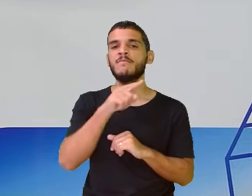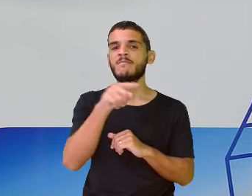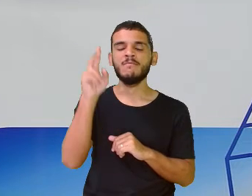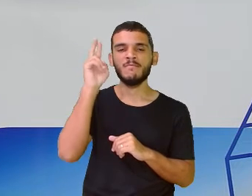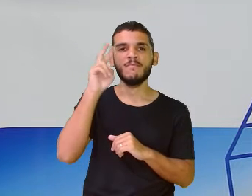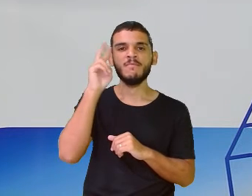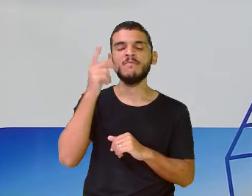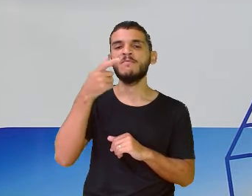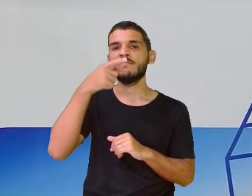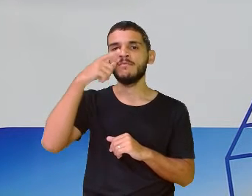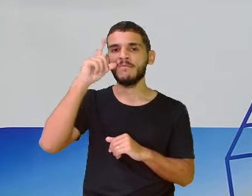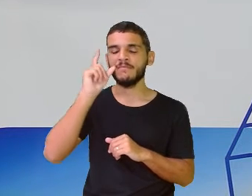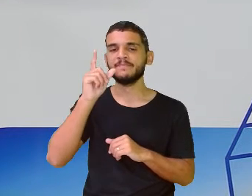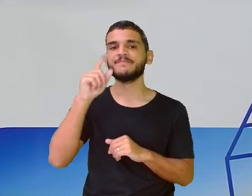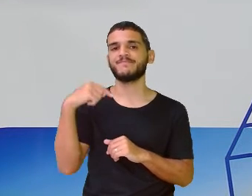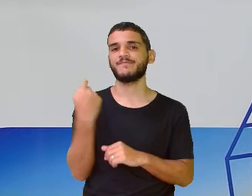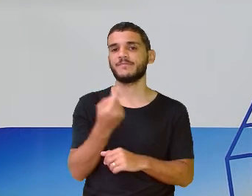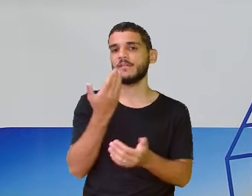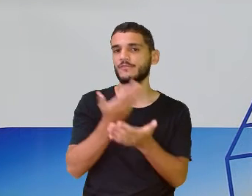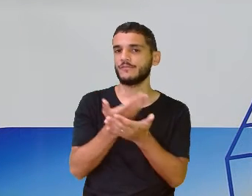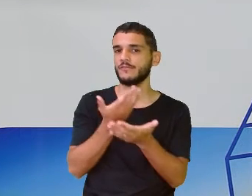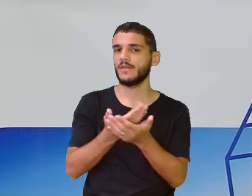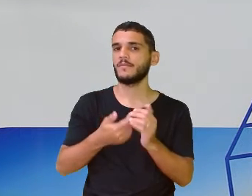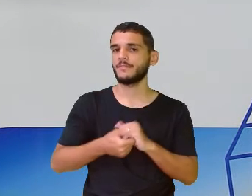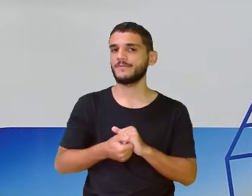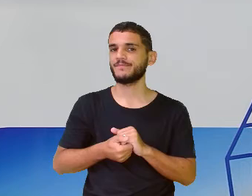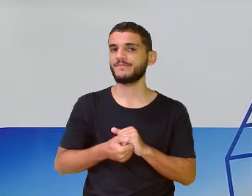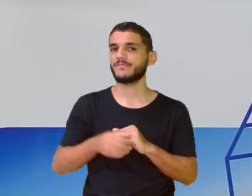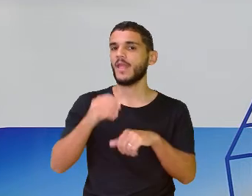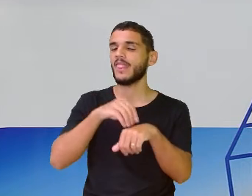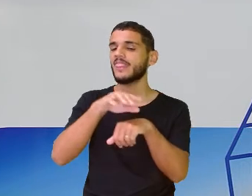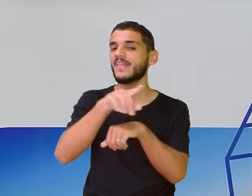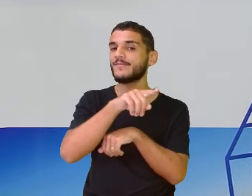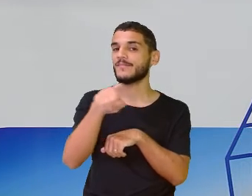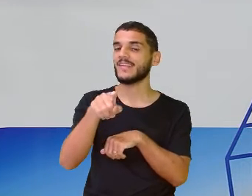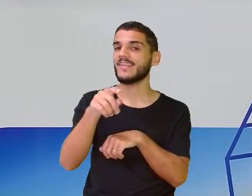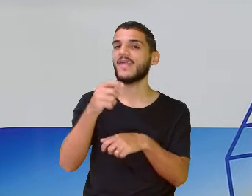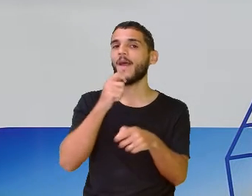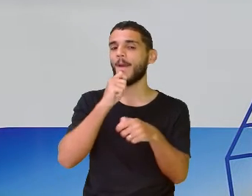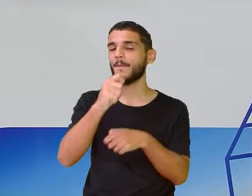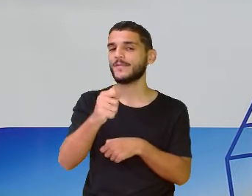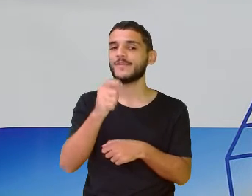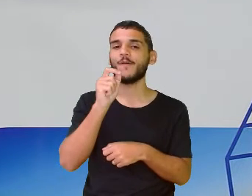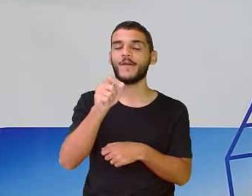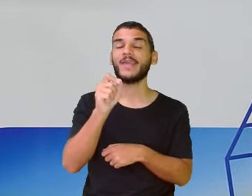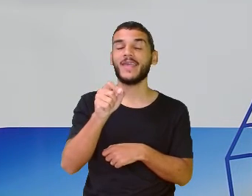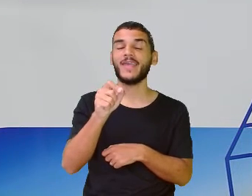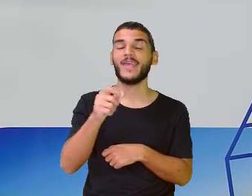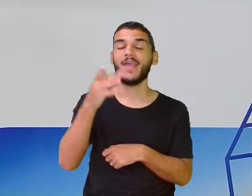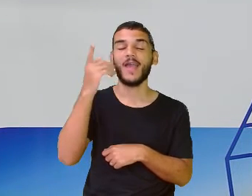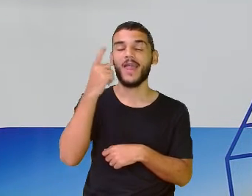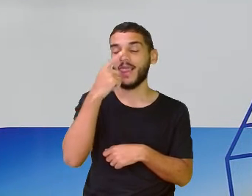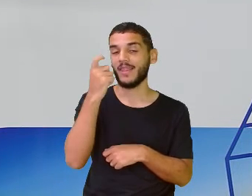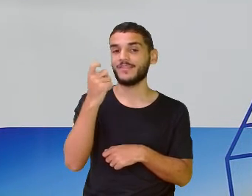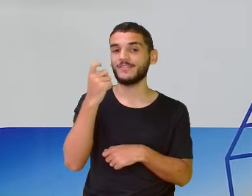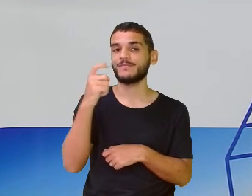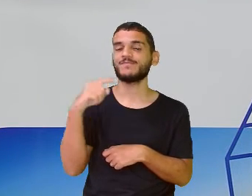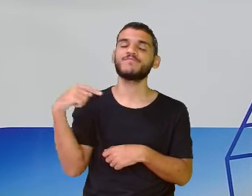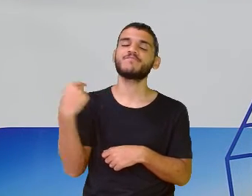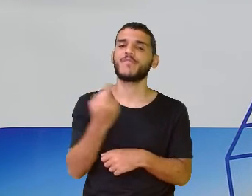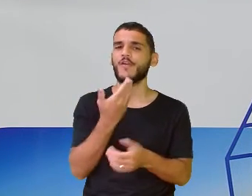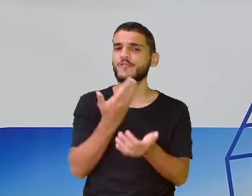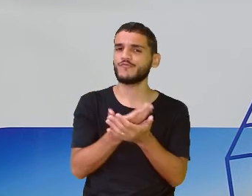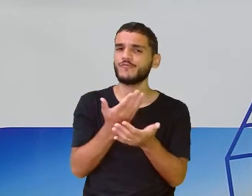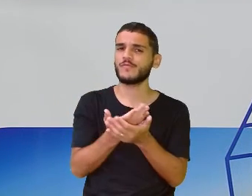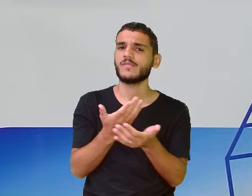ontem? Eu sugeri que vocês fizessem uma reportagem sobre o lixo e na nossa pesquisa que nós trouxemos, nós vimos isso aqui sobre